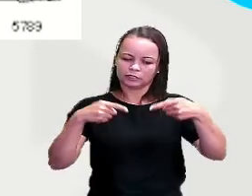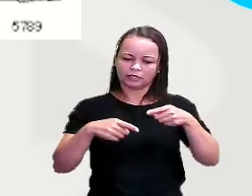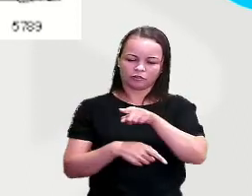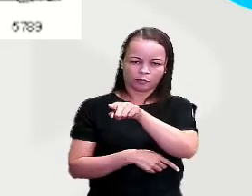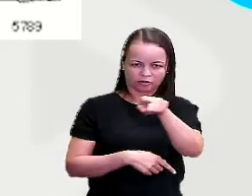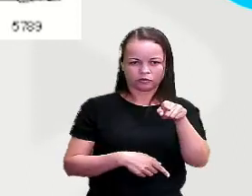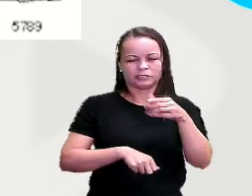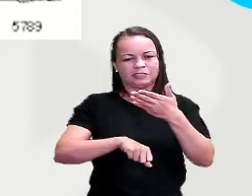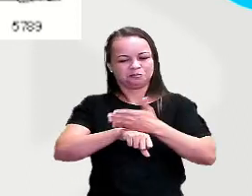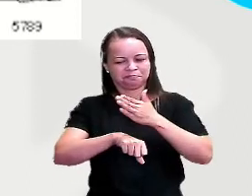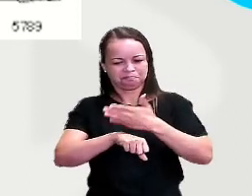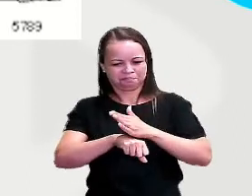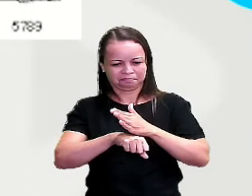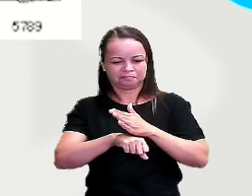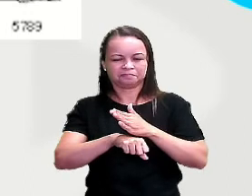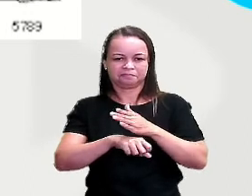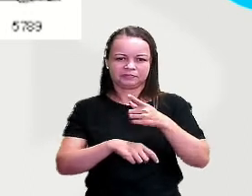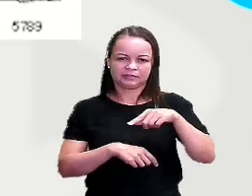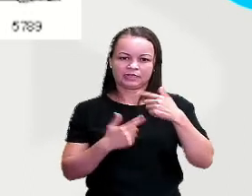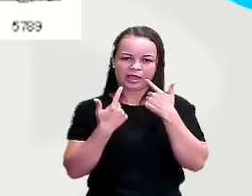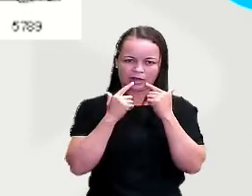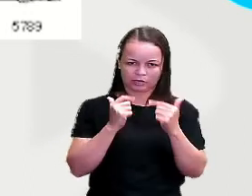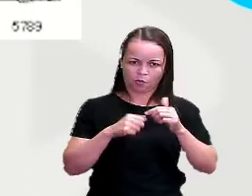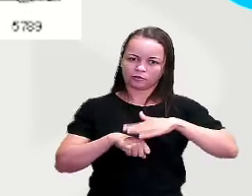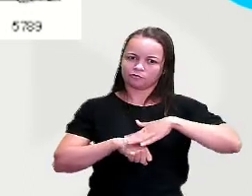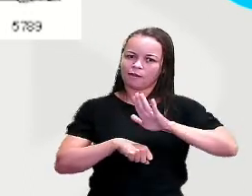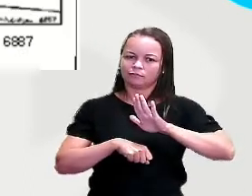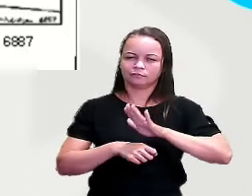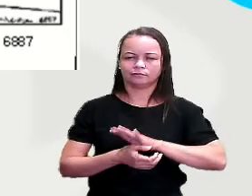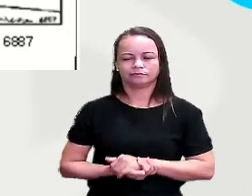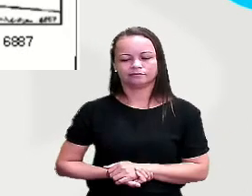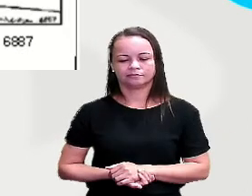possam praticar a linguagem cada vez mais.